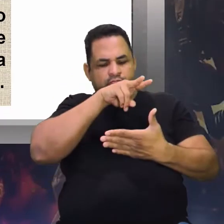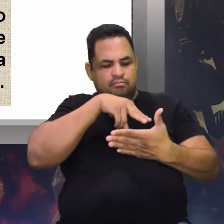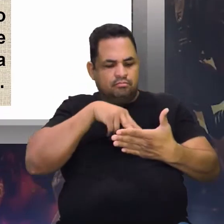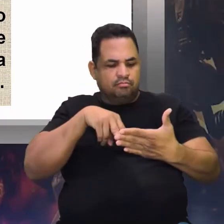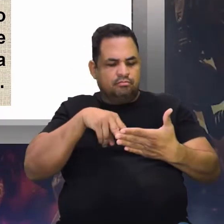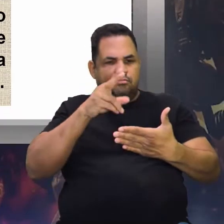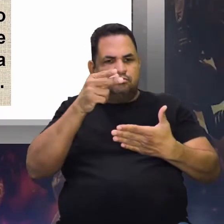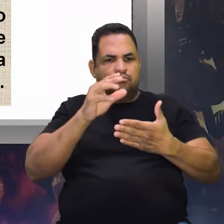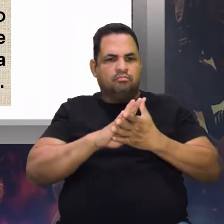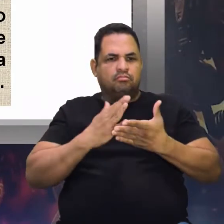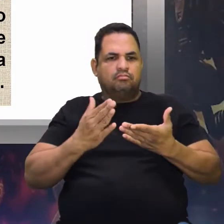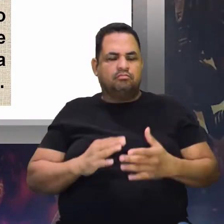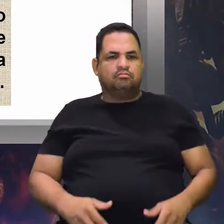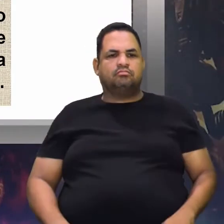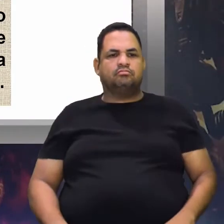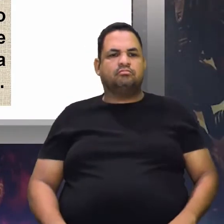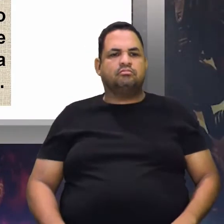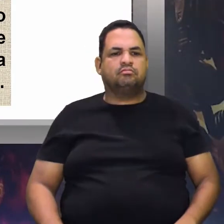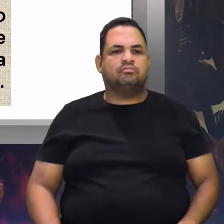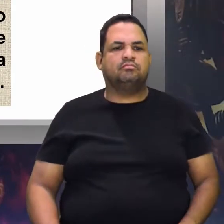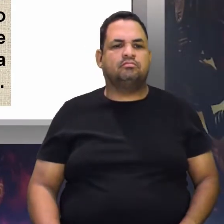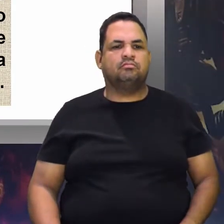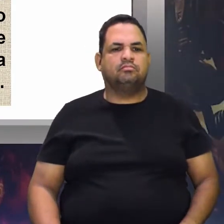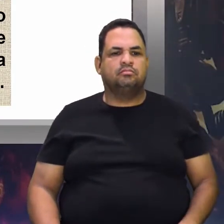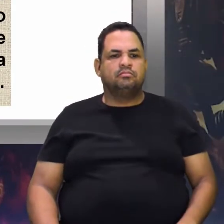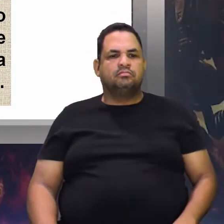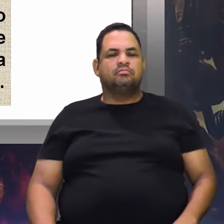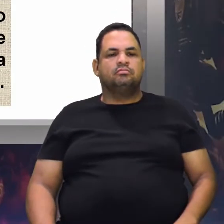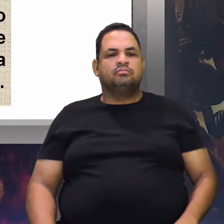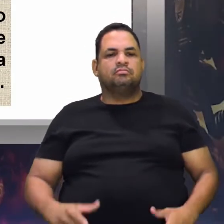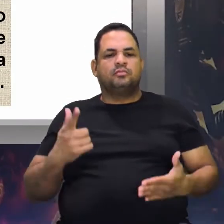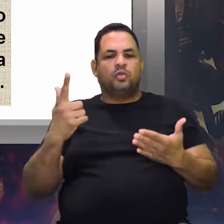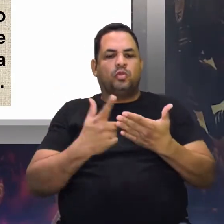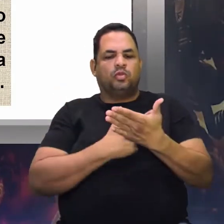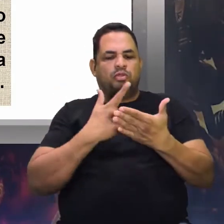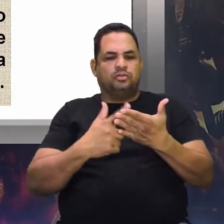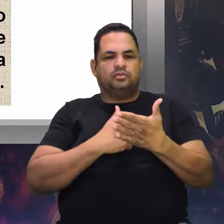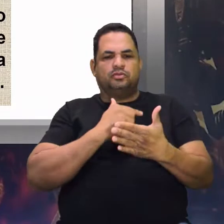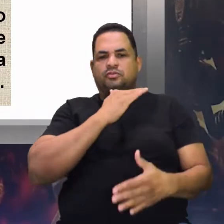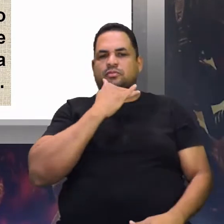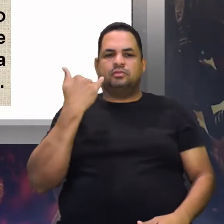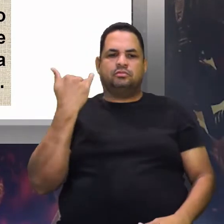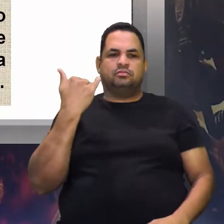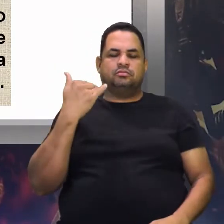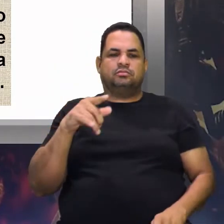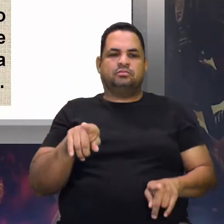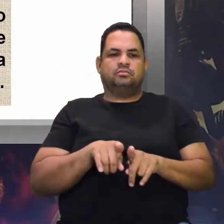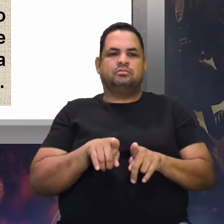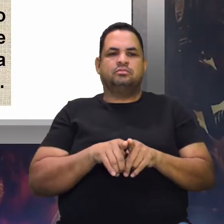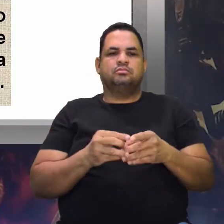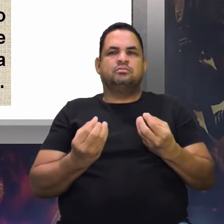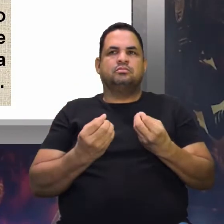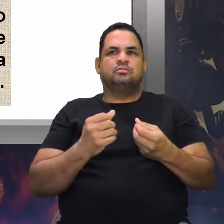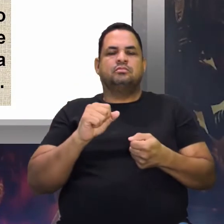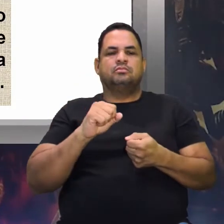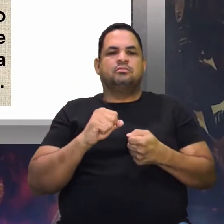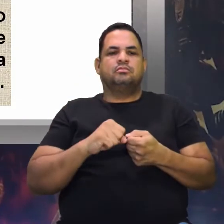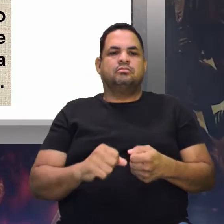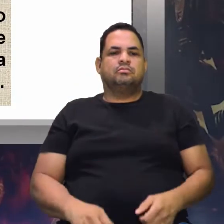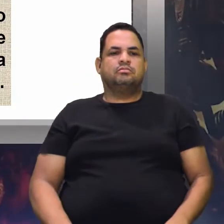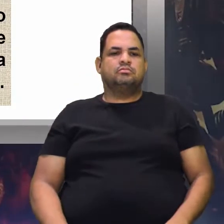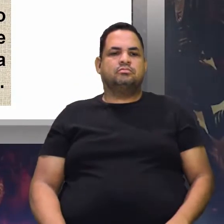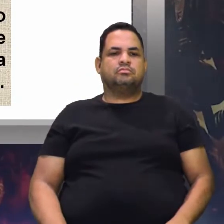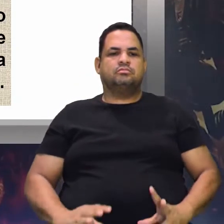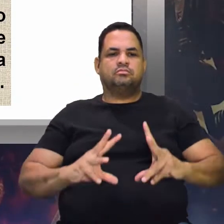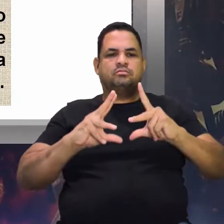dos túmulos, a leitura do livro dos mortos, como era feito. Então,